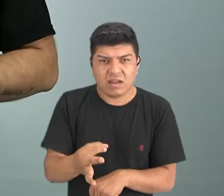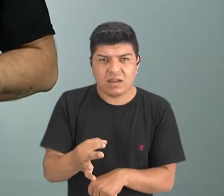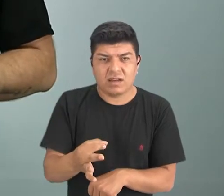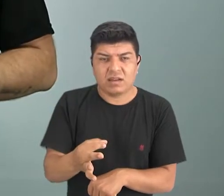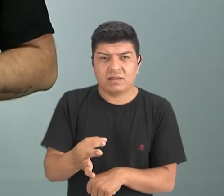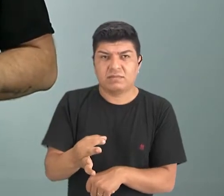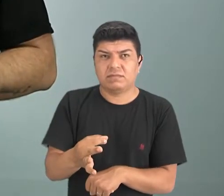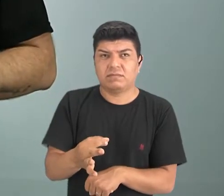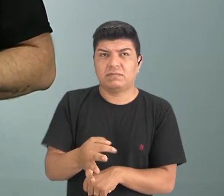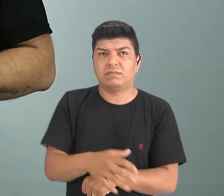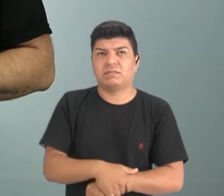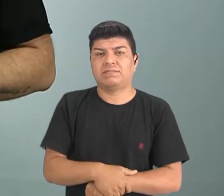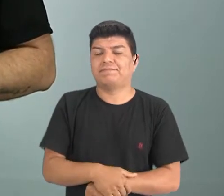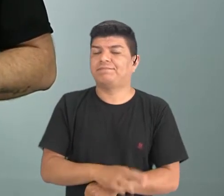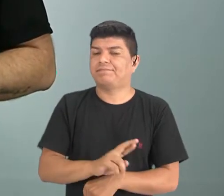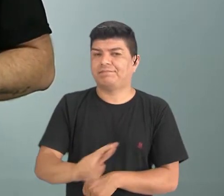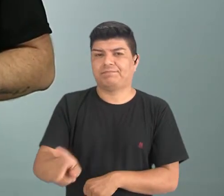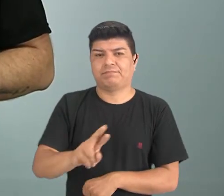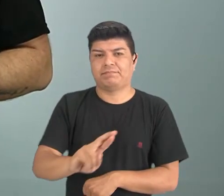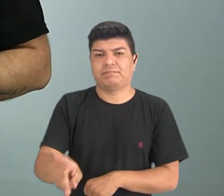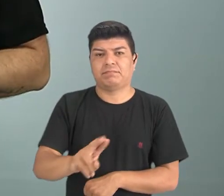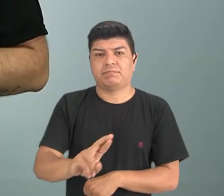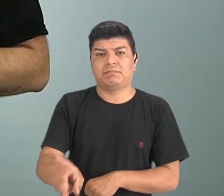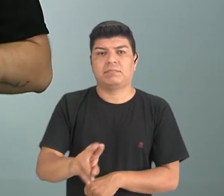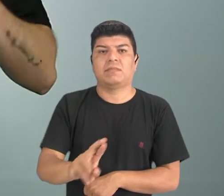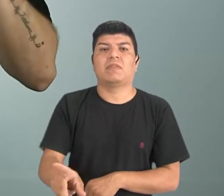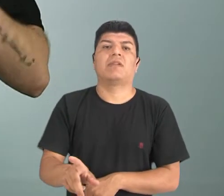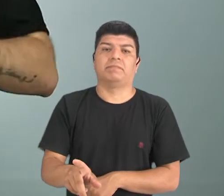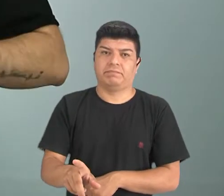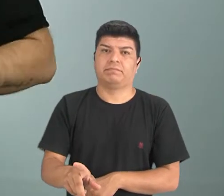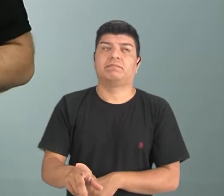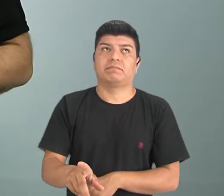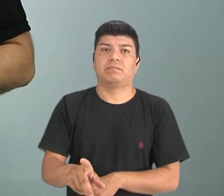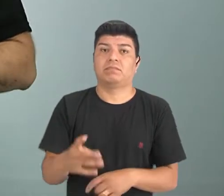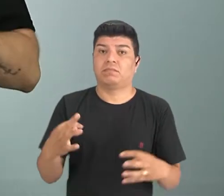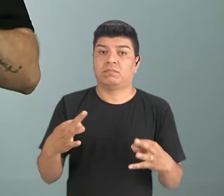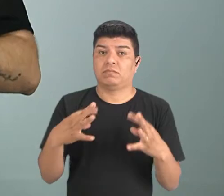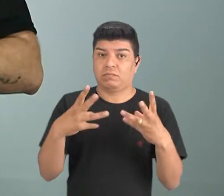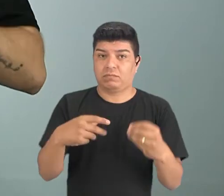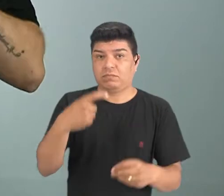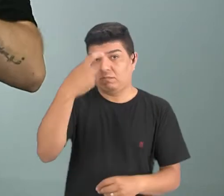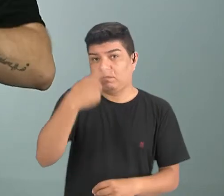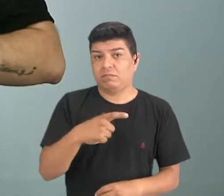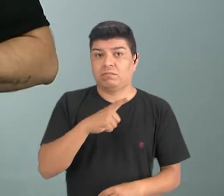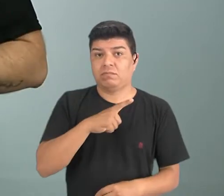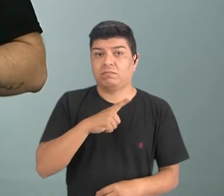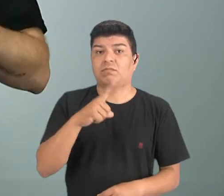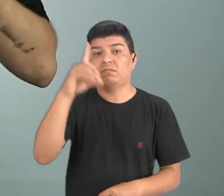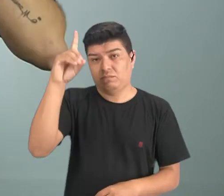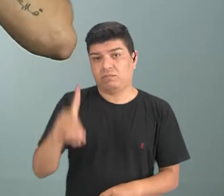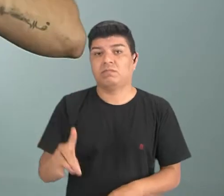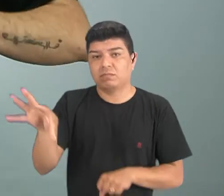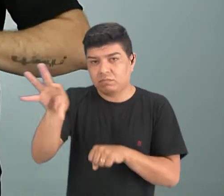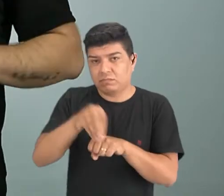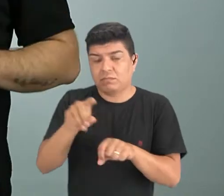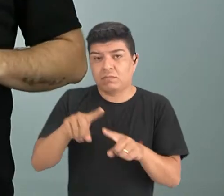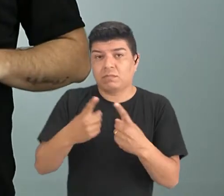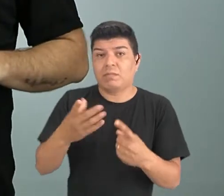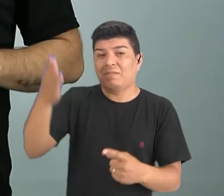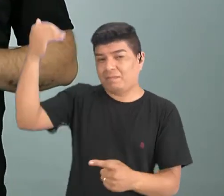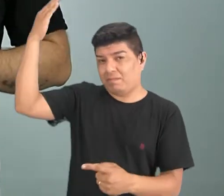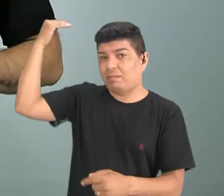correto? Não, né? Com certeza. Todos nós hoje temos direito ao conhecimento, mas na época